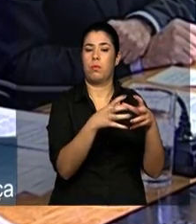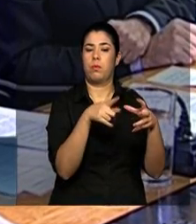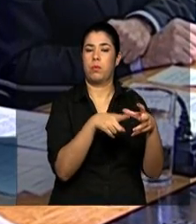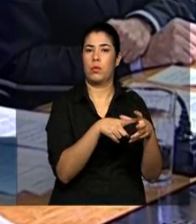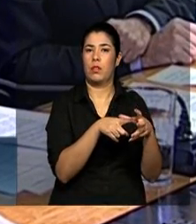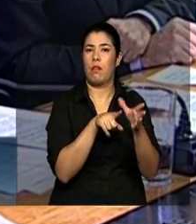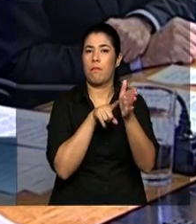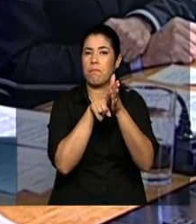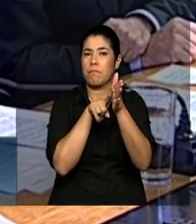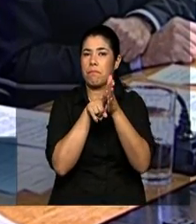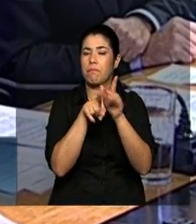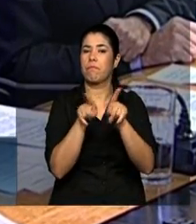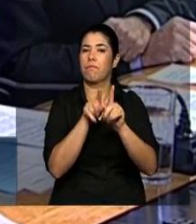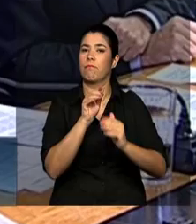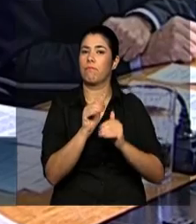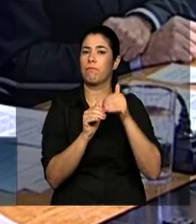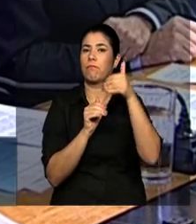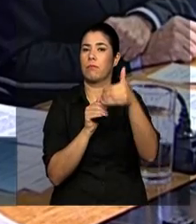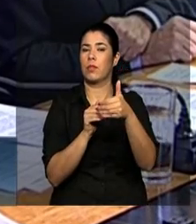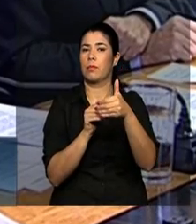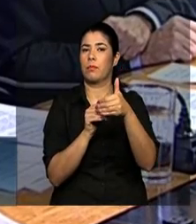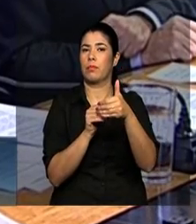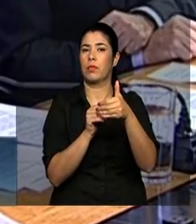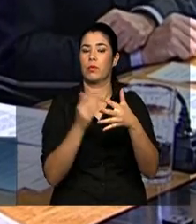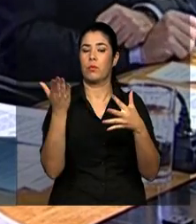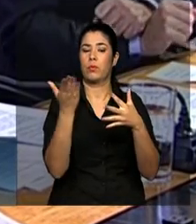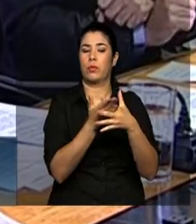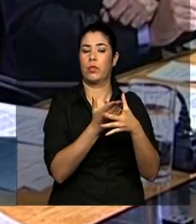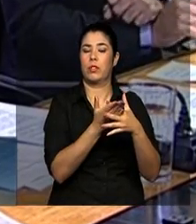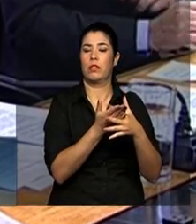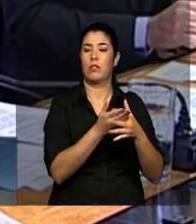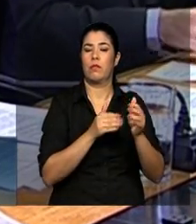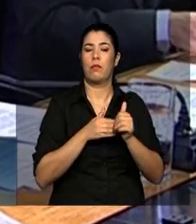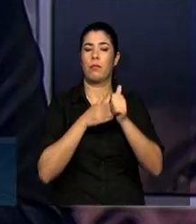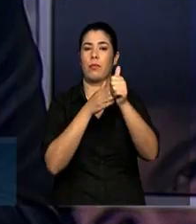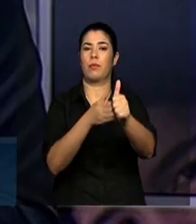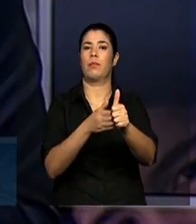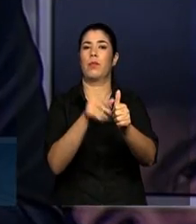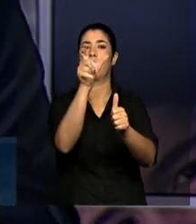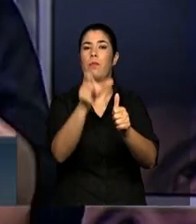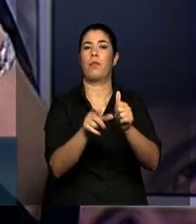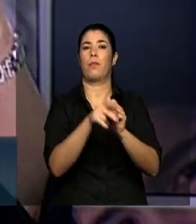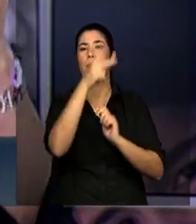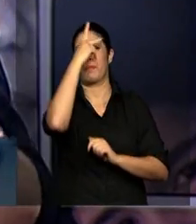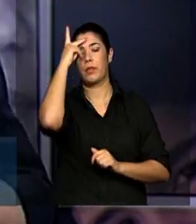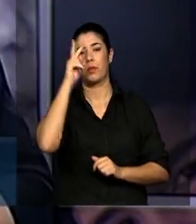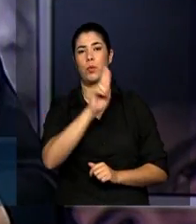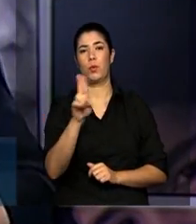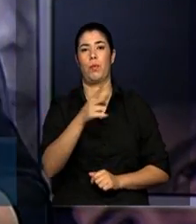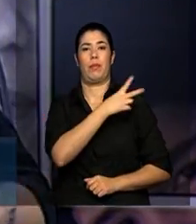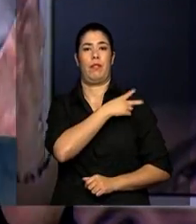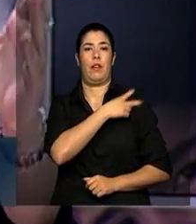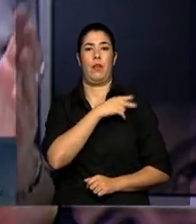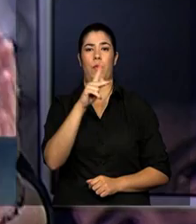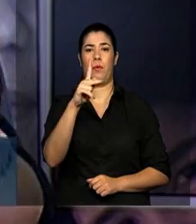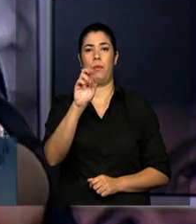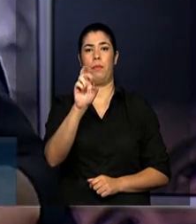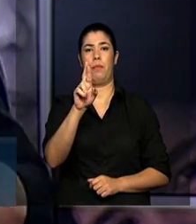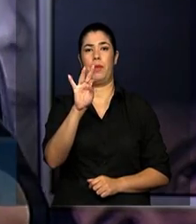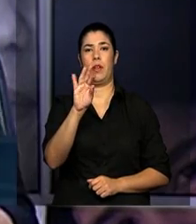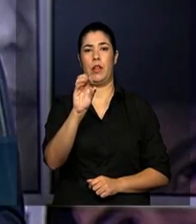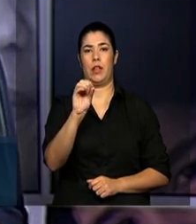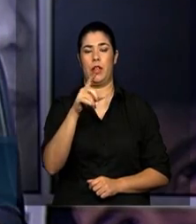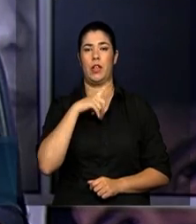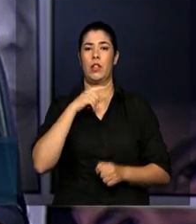a partir daí, isso é encaminhado a um perito que fará o laudo. Então, o processo não